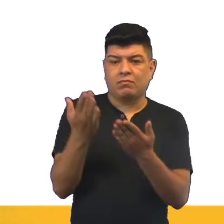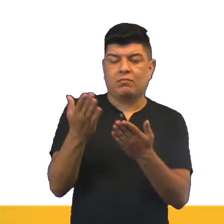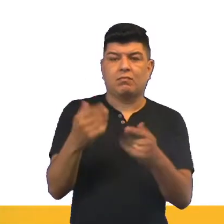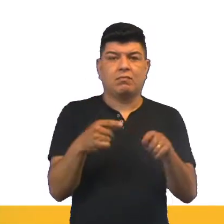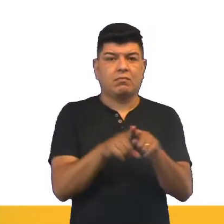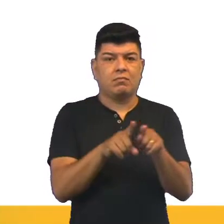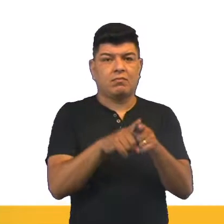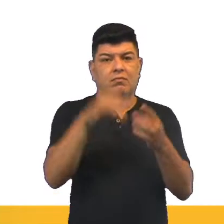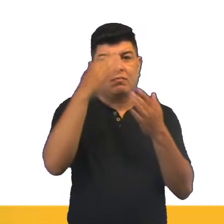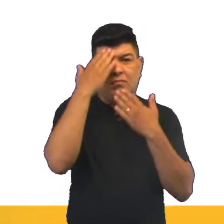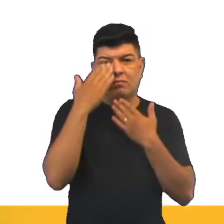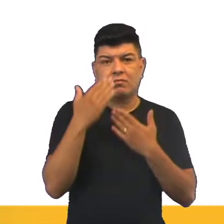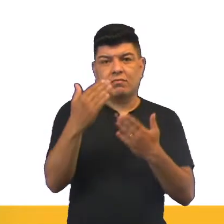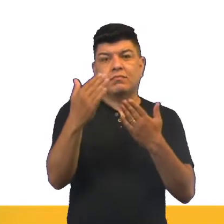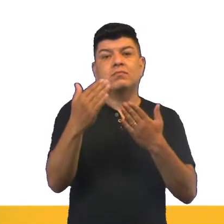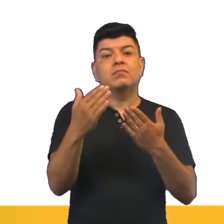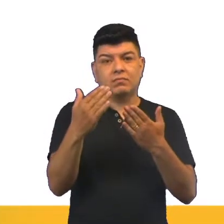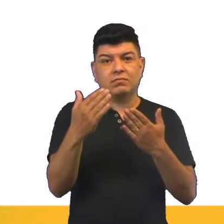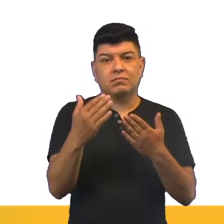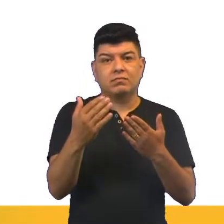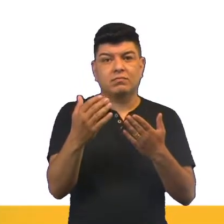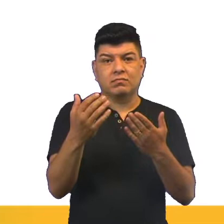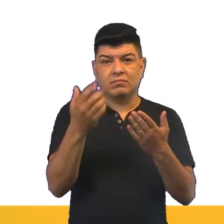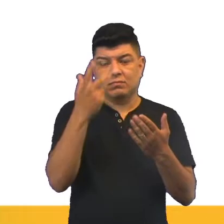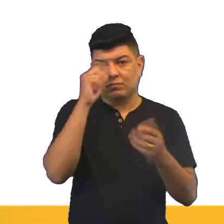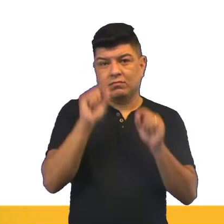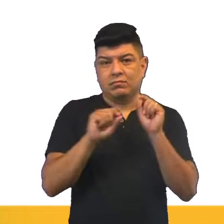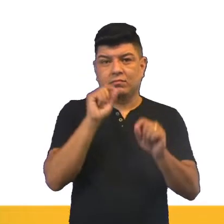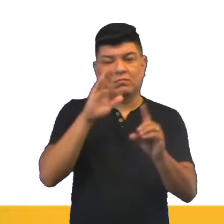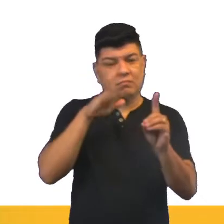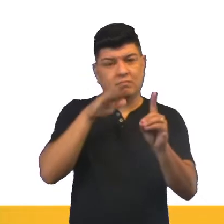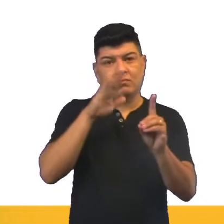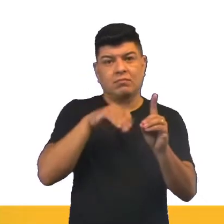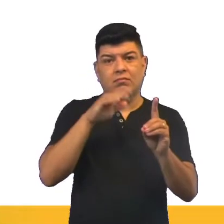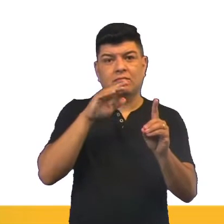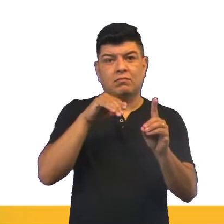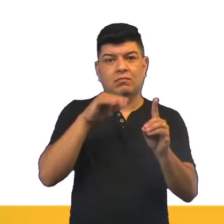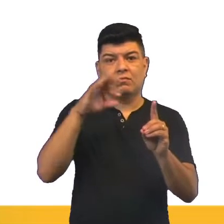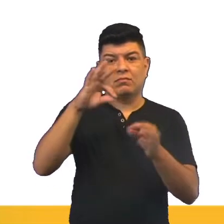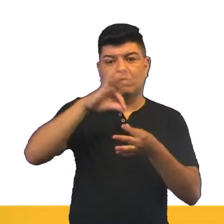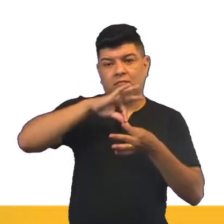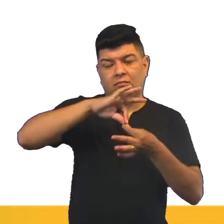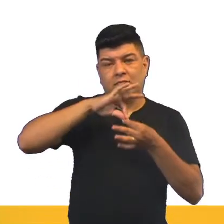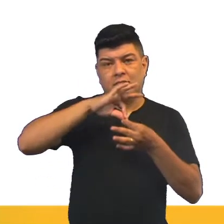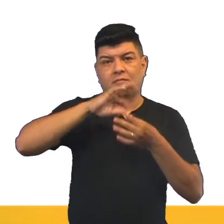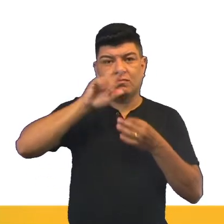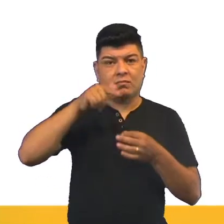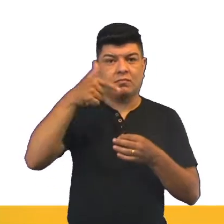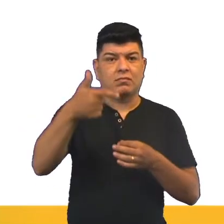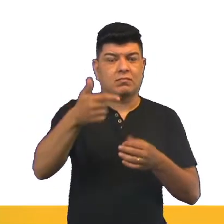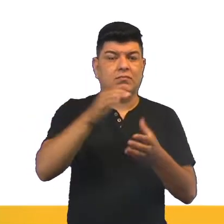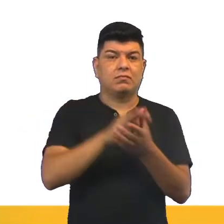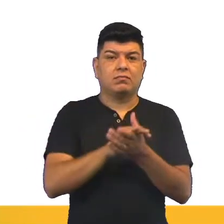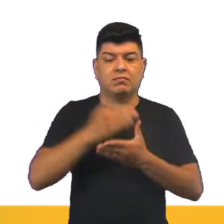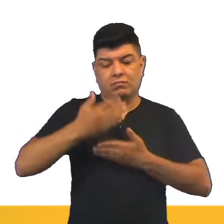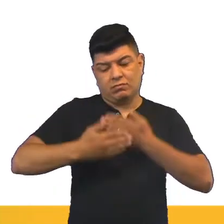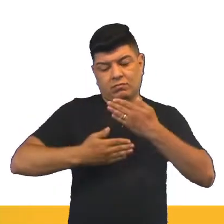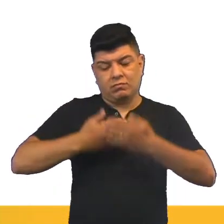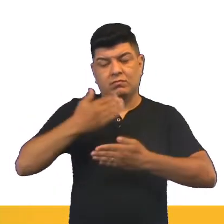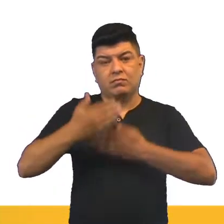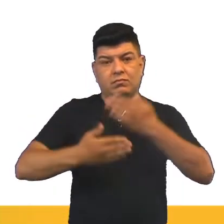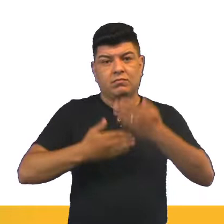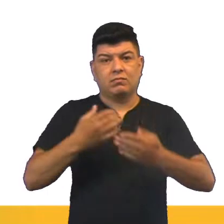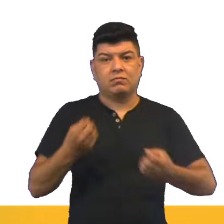homenagens, agradecimentos, saudações às forças espirituais e entre outros. Com o tempo,